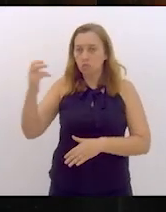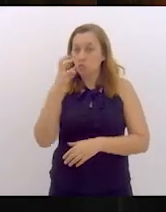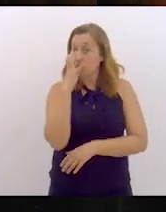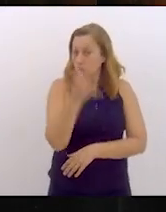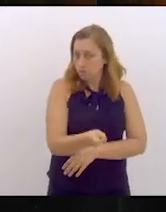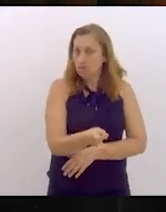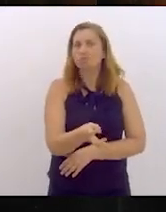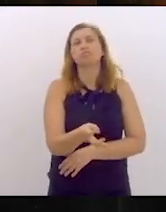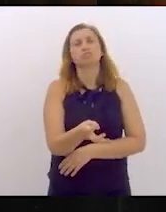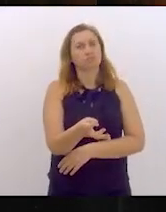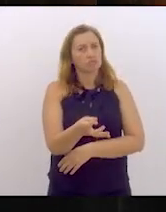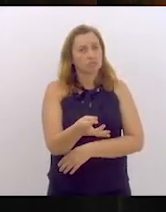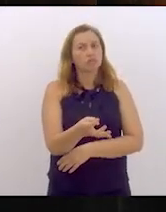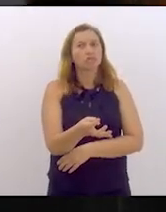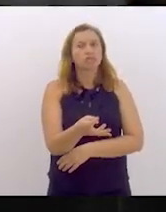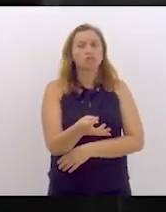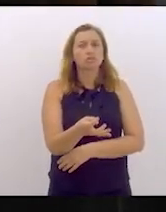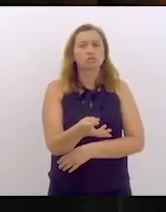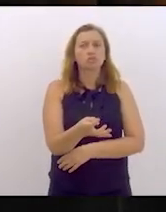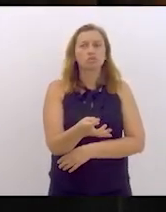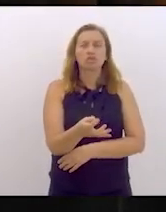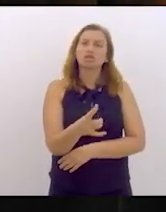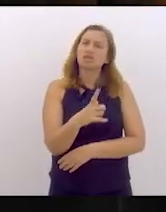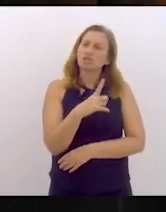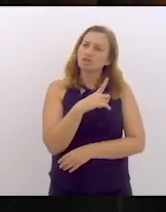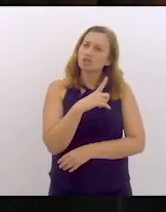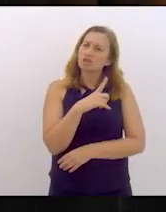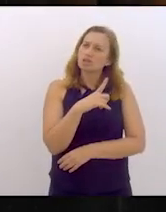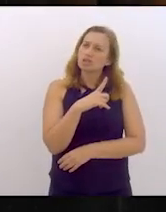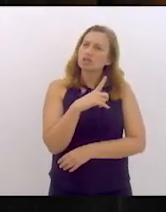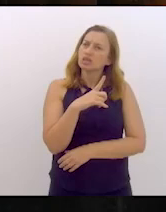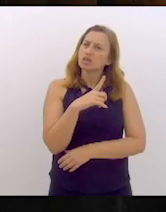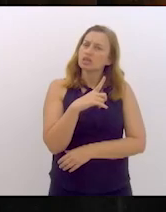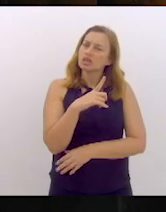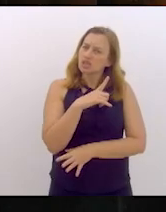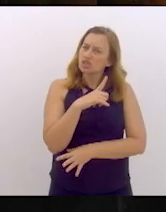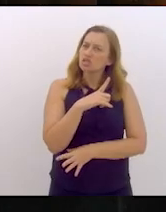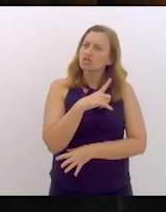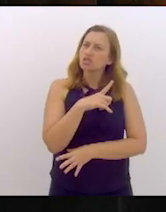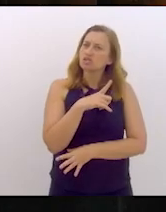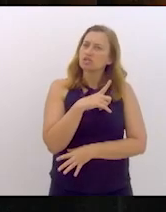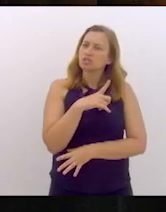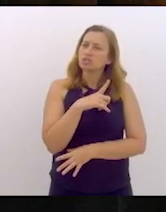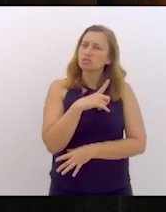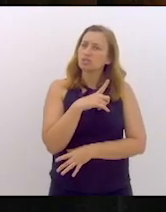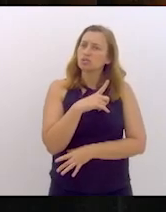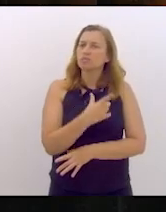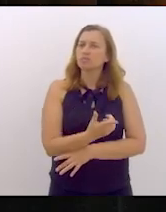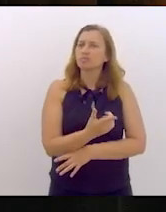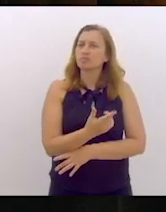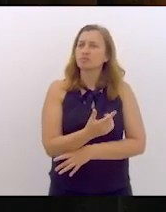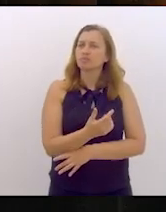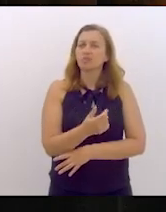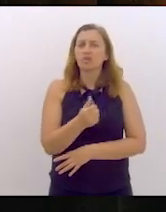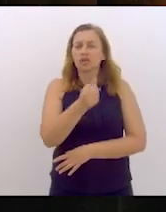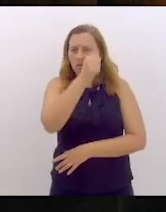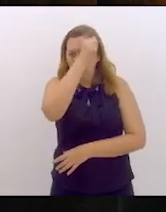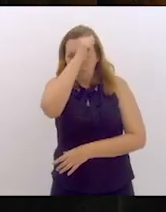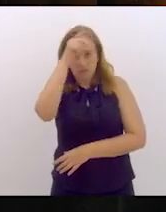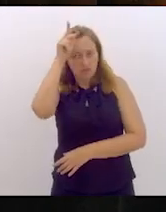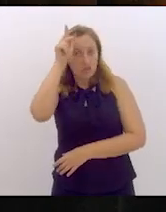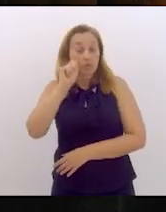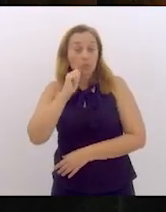denúncia e que envolvia e vou veria o senhor Eduardo